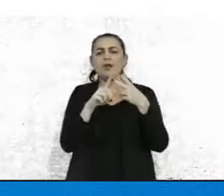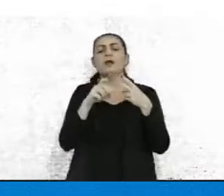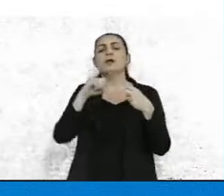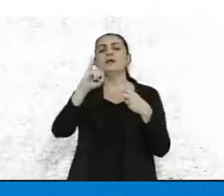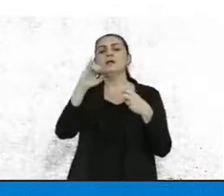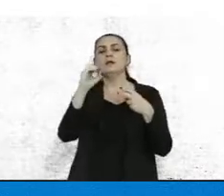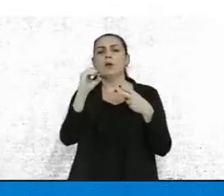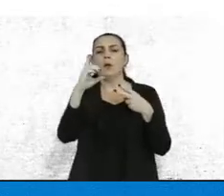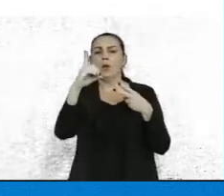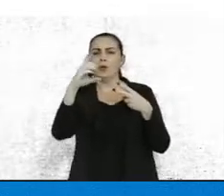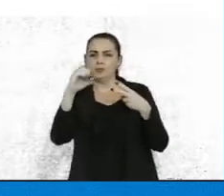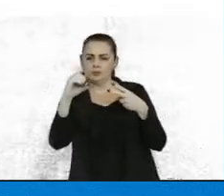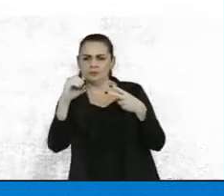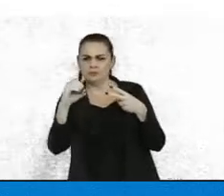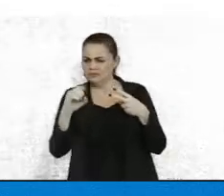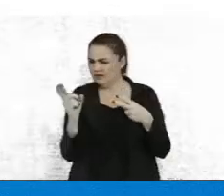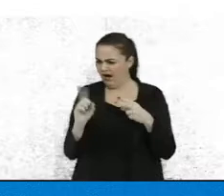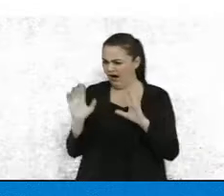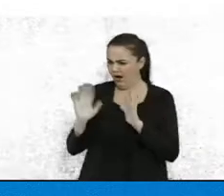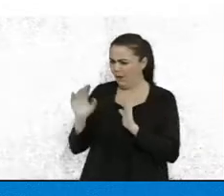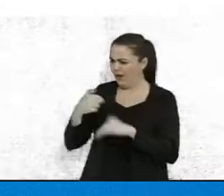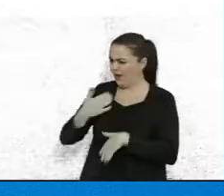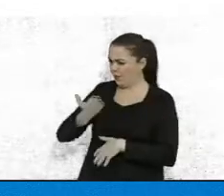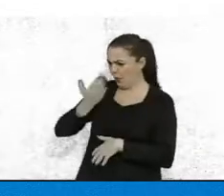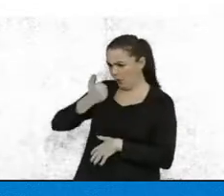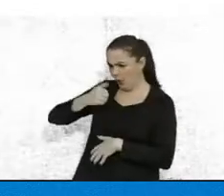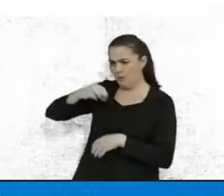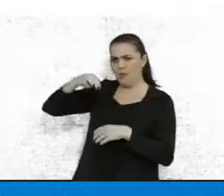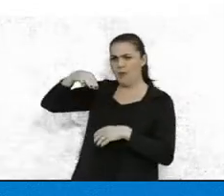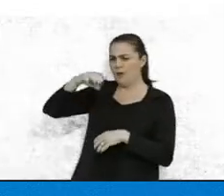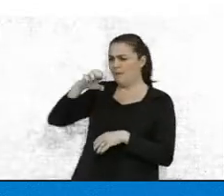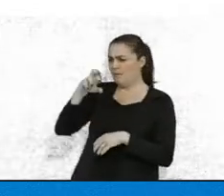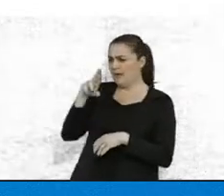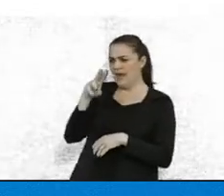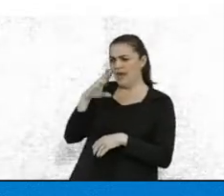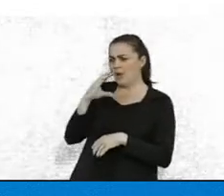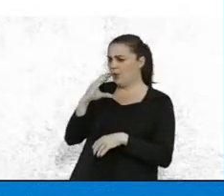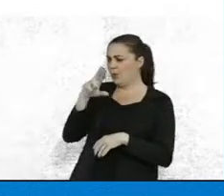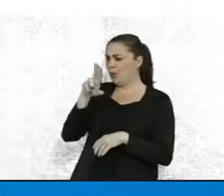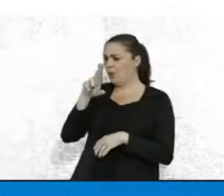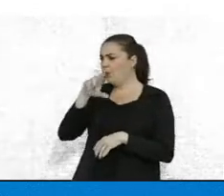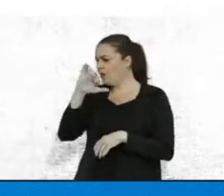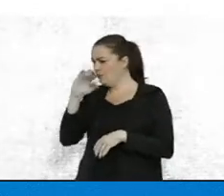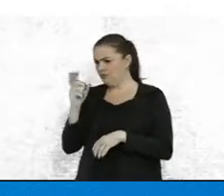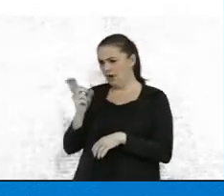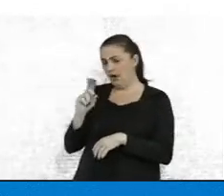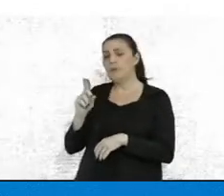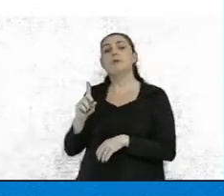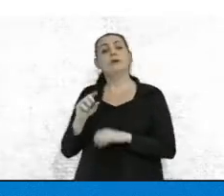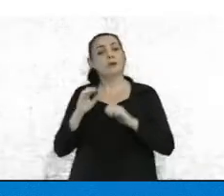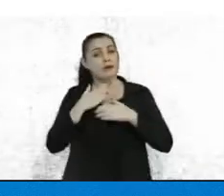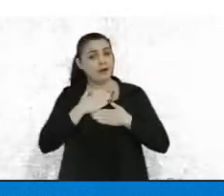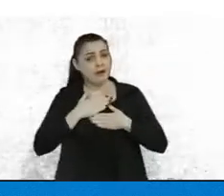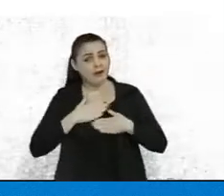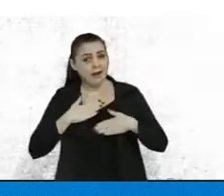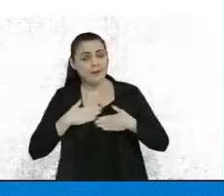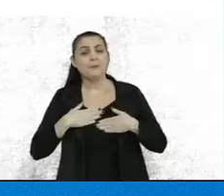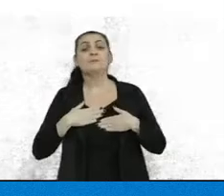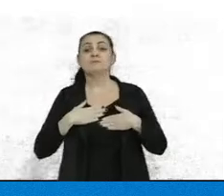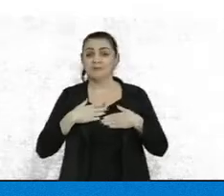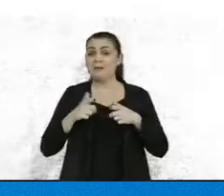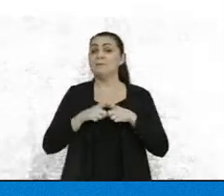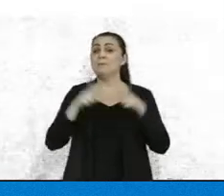não. Calma, quase todos nós, nessa nossa vida que a gente leva, a gente tem um